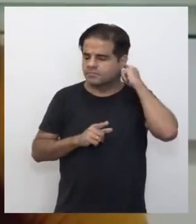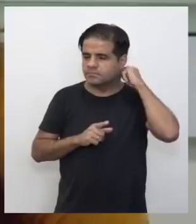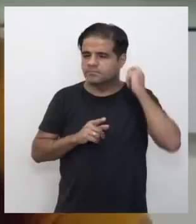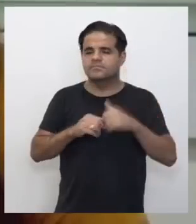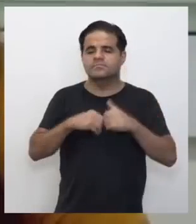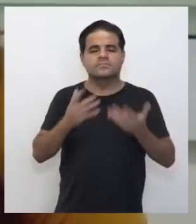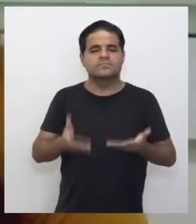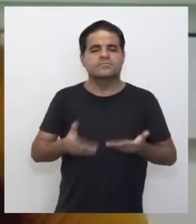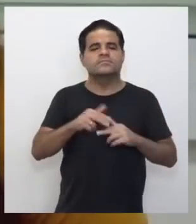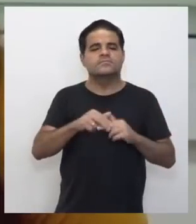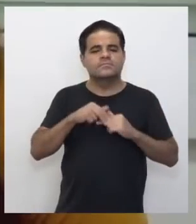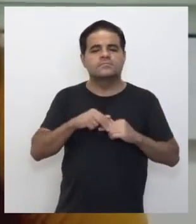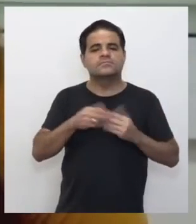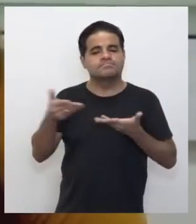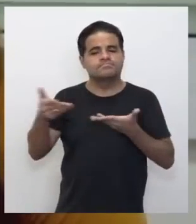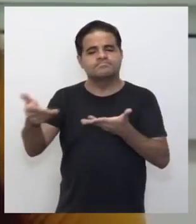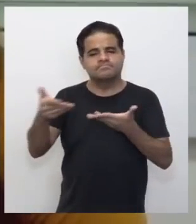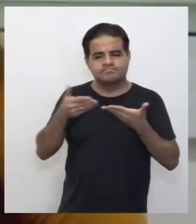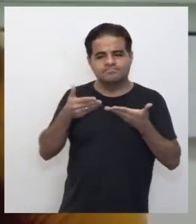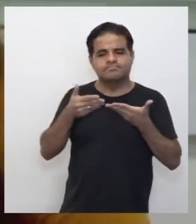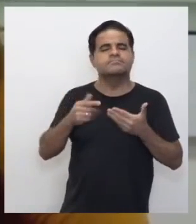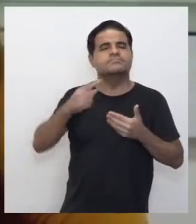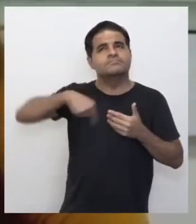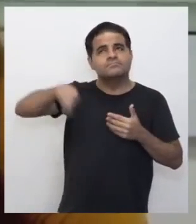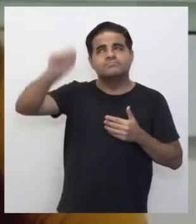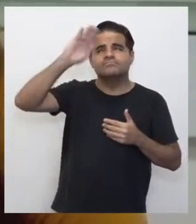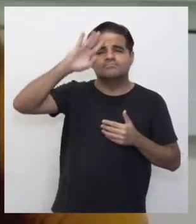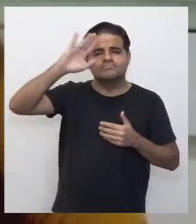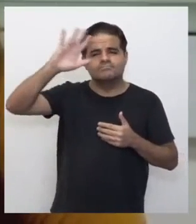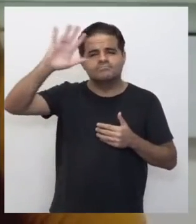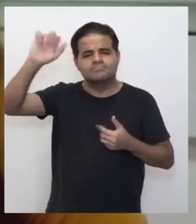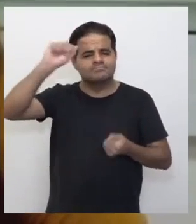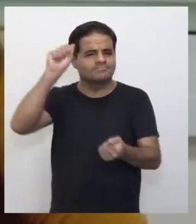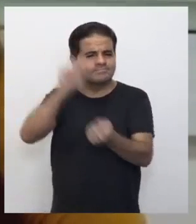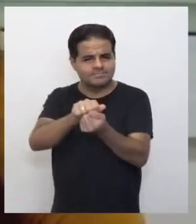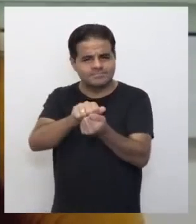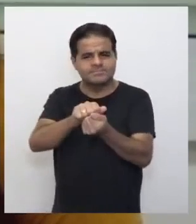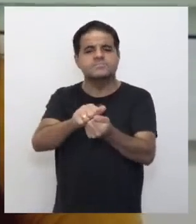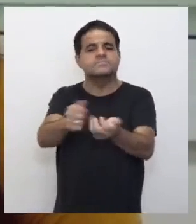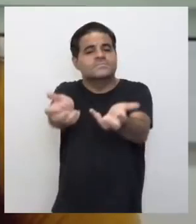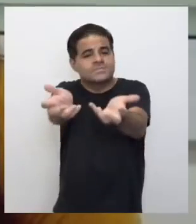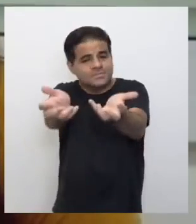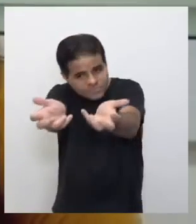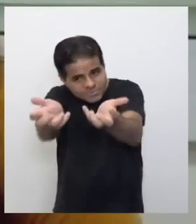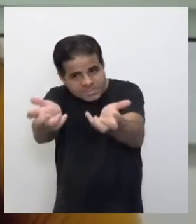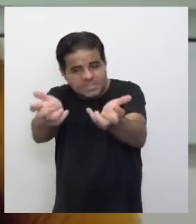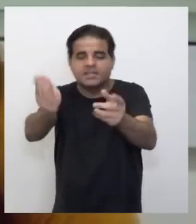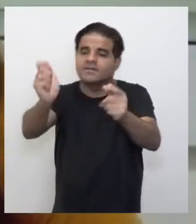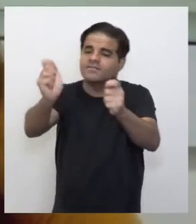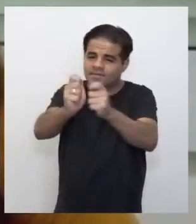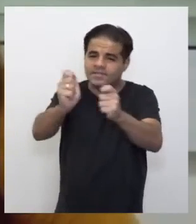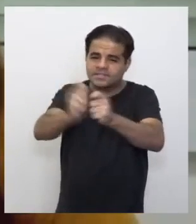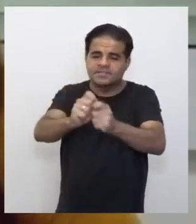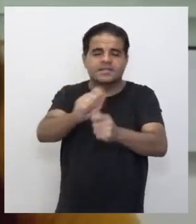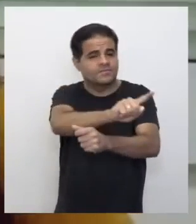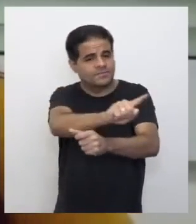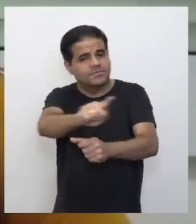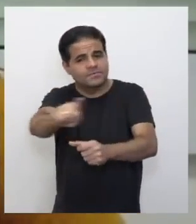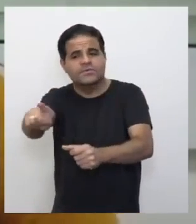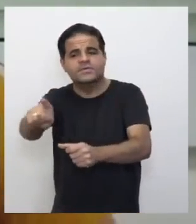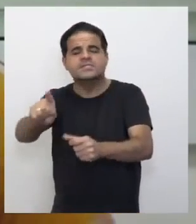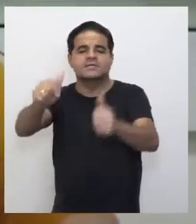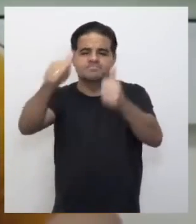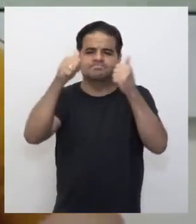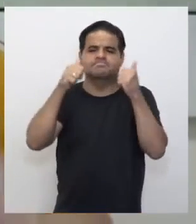Então, era um pouco esse convite a gente pensar nisso juntos, né? Que eu queria fazer para vocês.